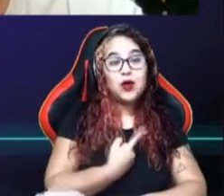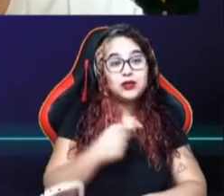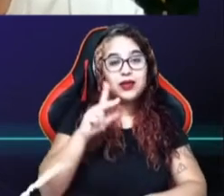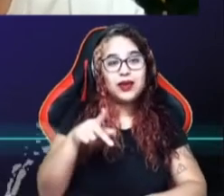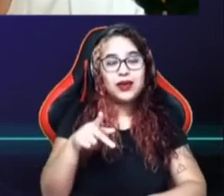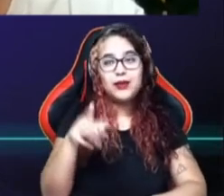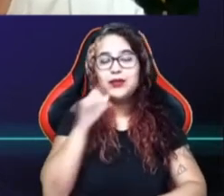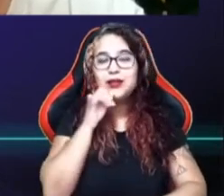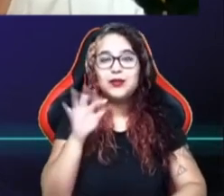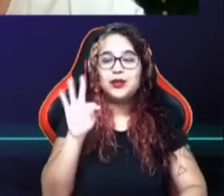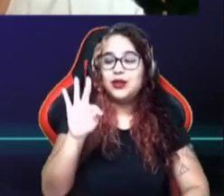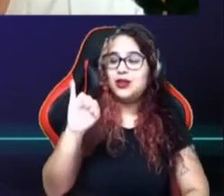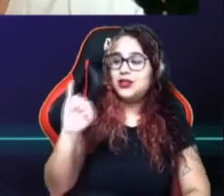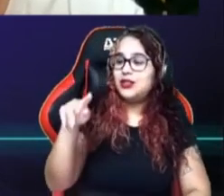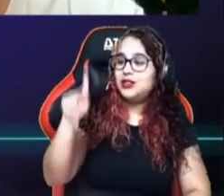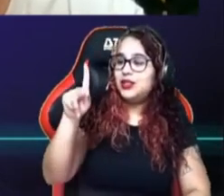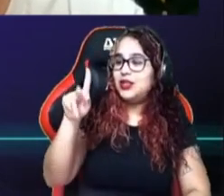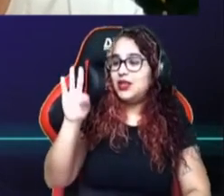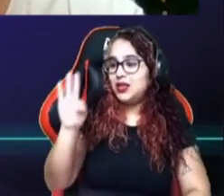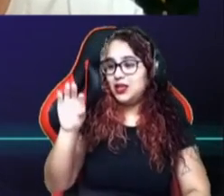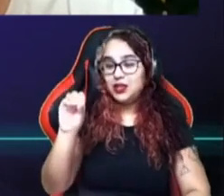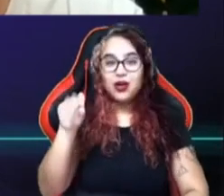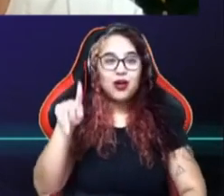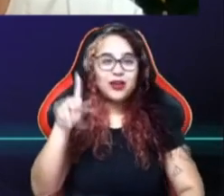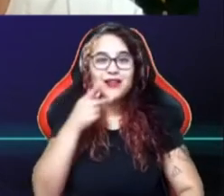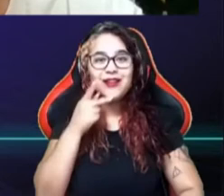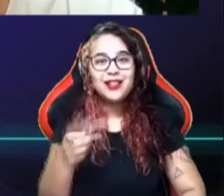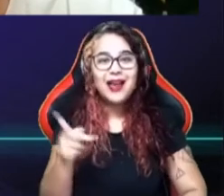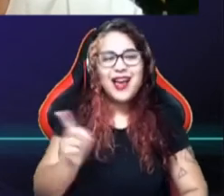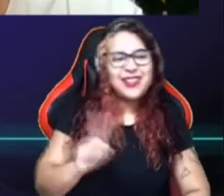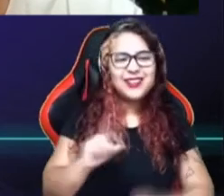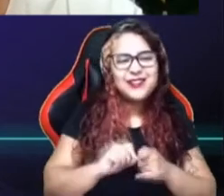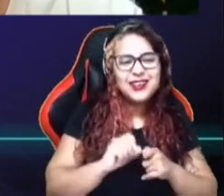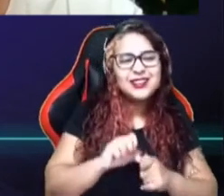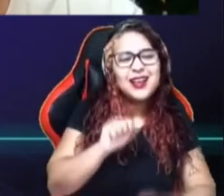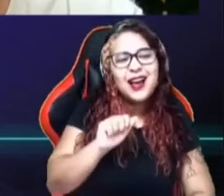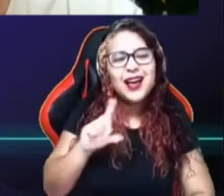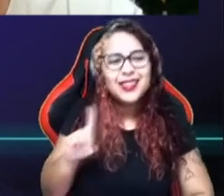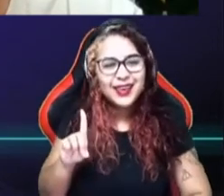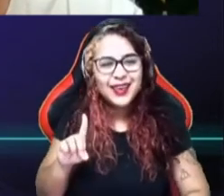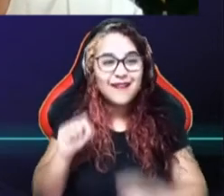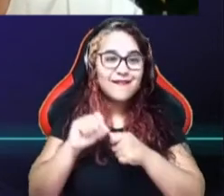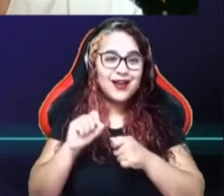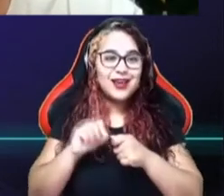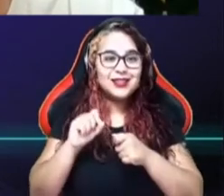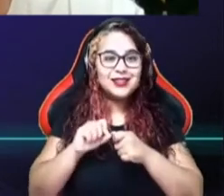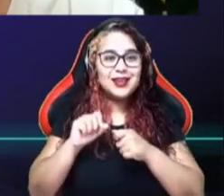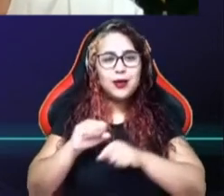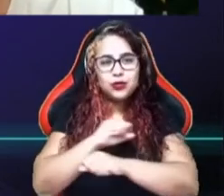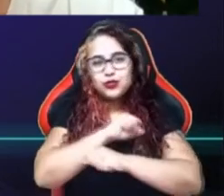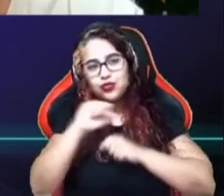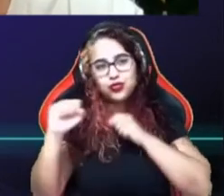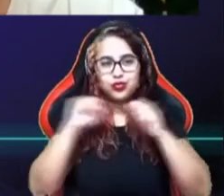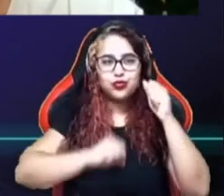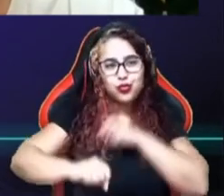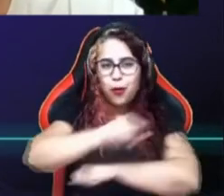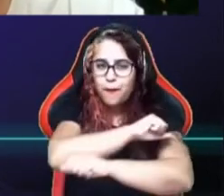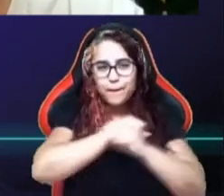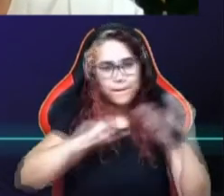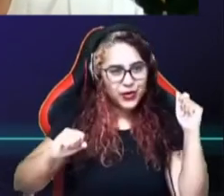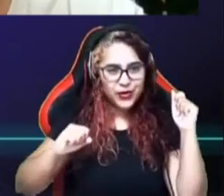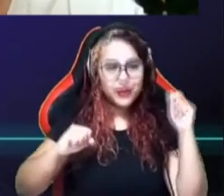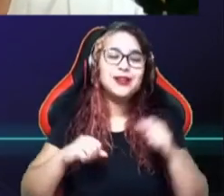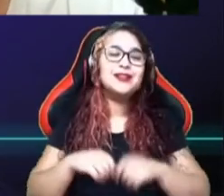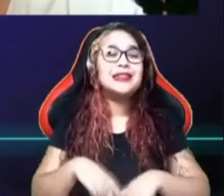TikTok, eles falam, não faça ads, né? Não faça esses anúncios. Faça um TikTok, né? O que a gente fala para as marcas é,